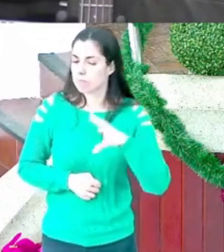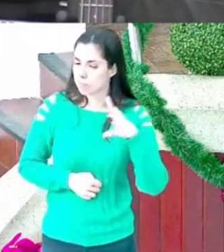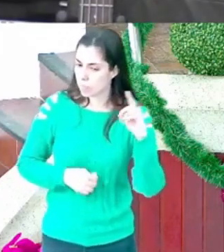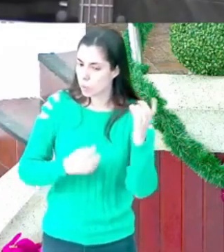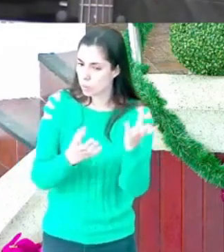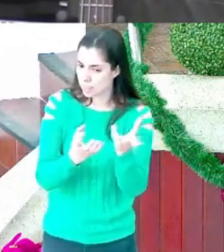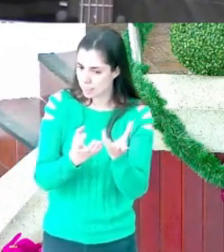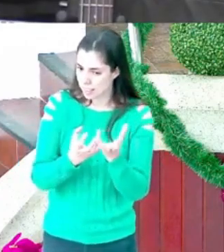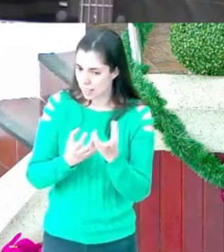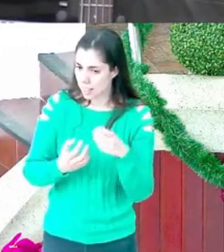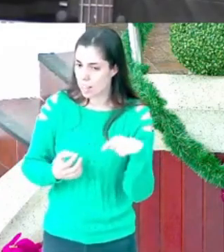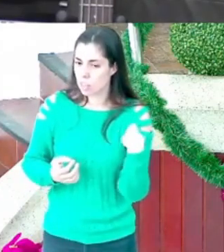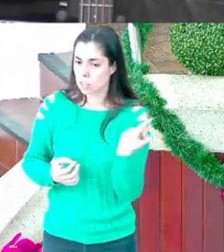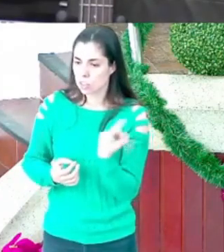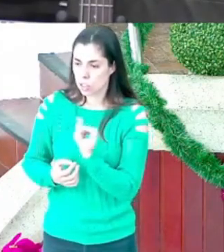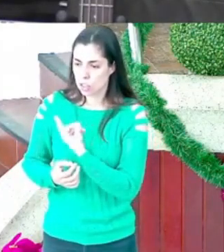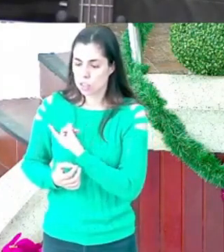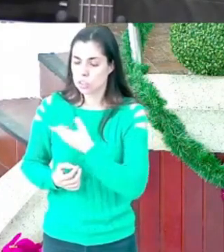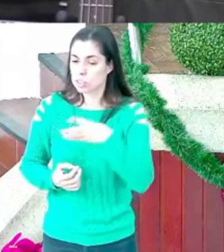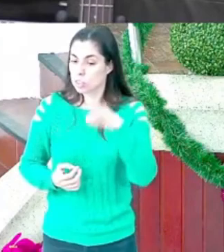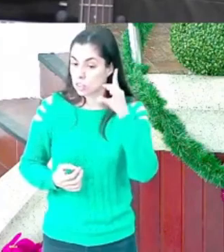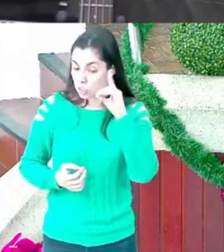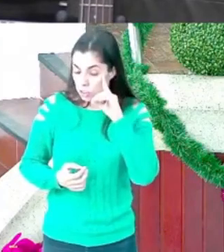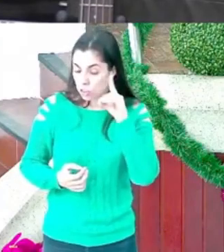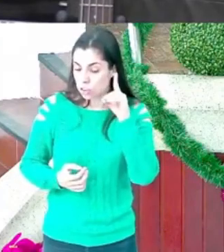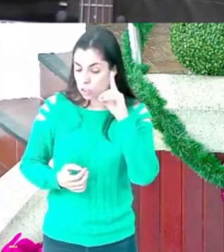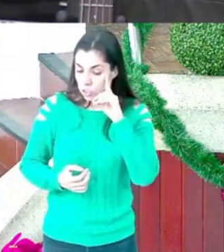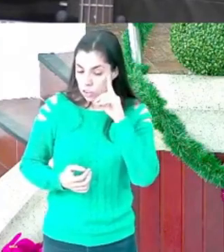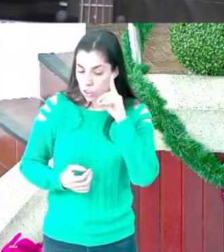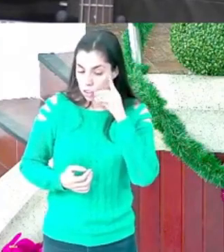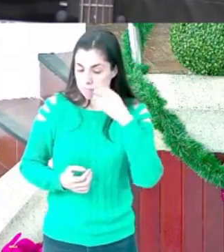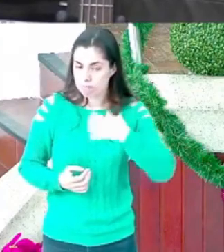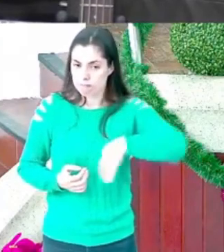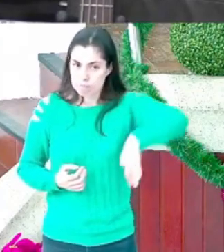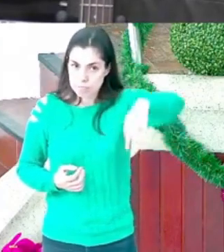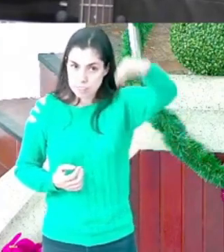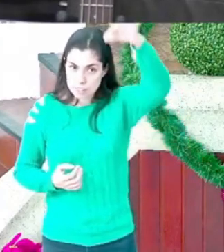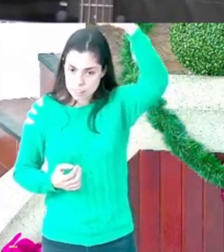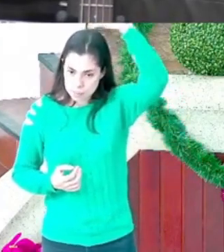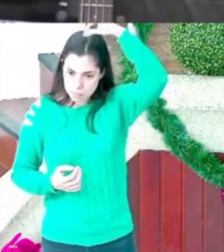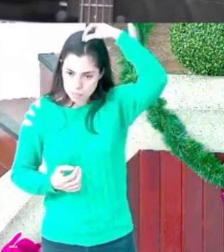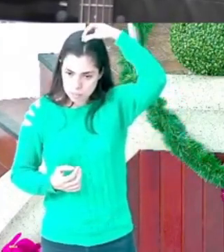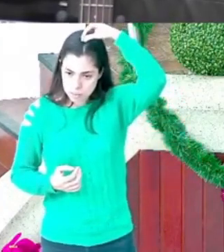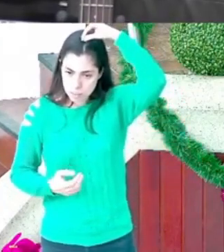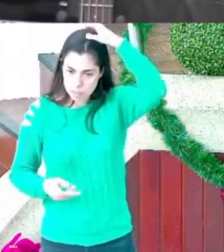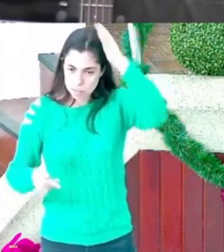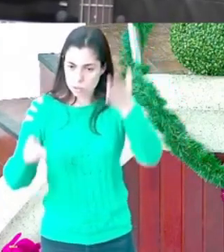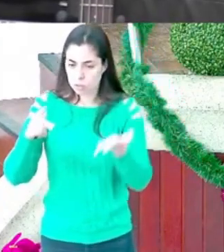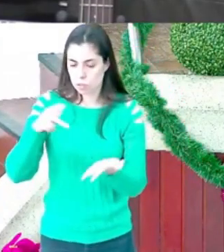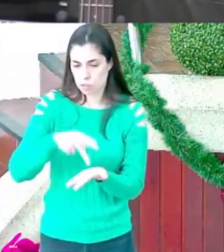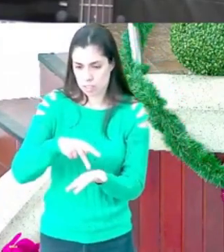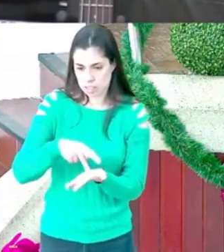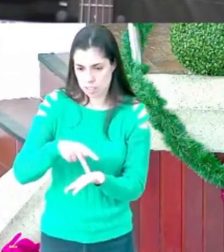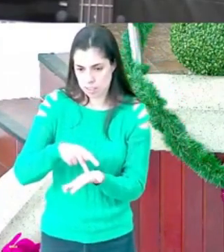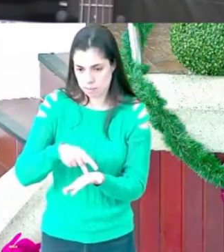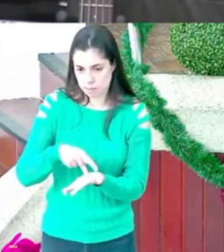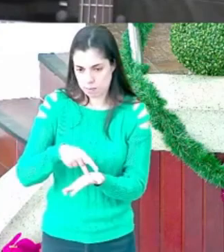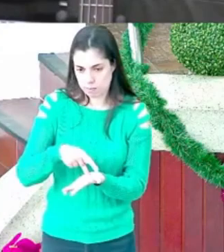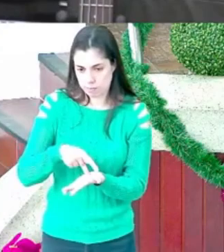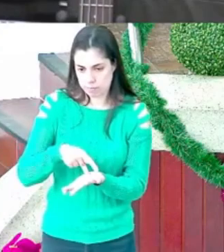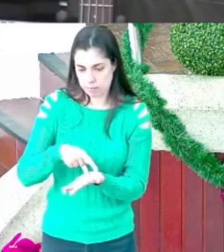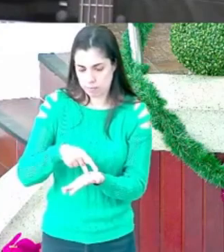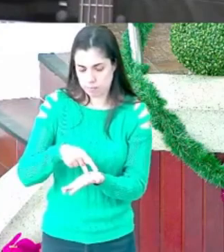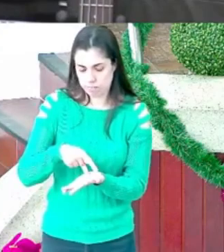suas vidas. Para isso, então, ele vai nos trazer 3 exemplos